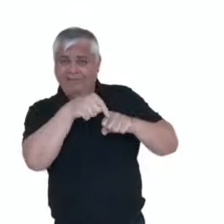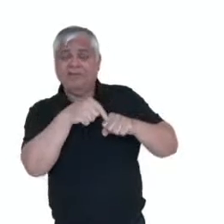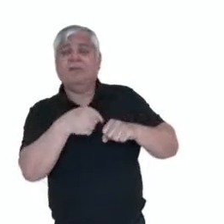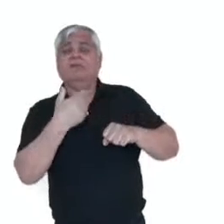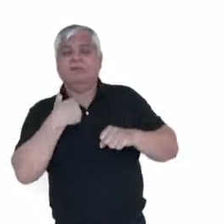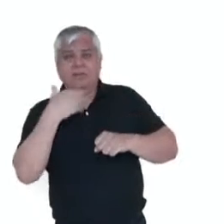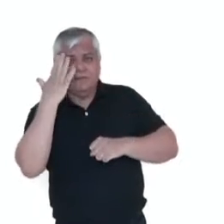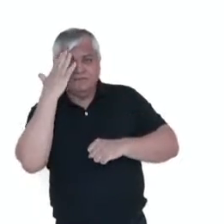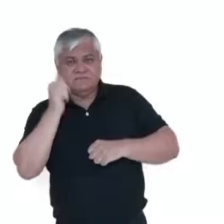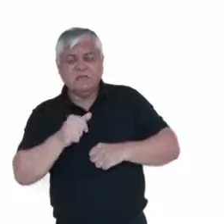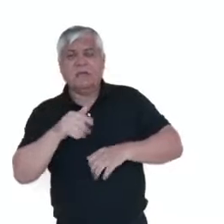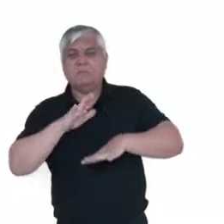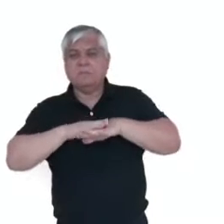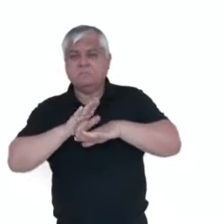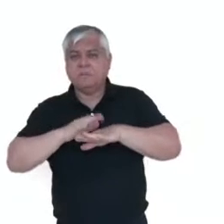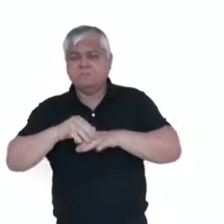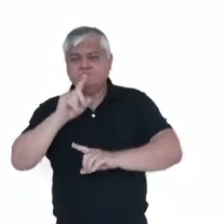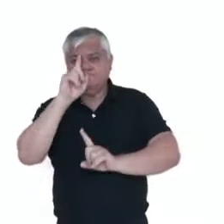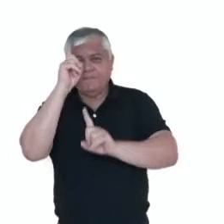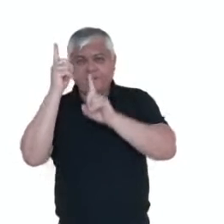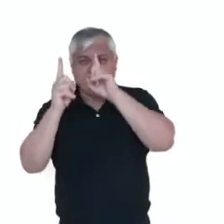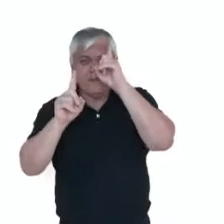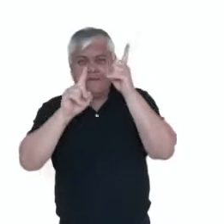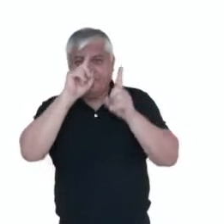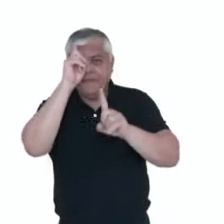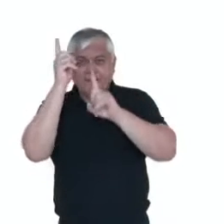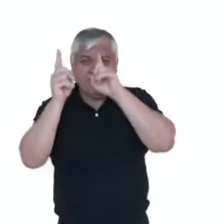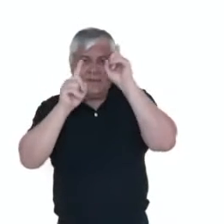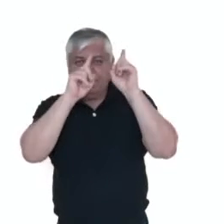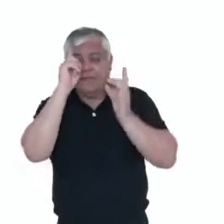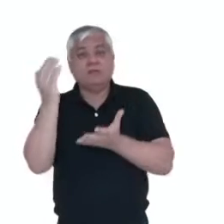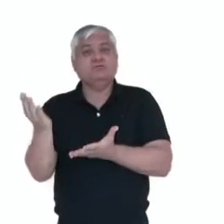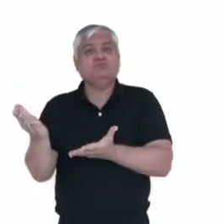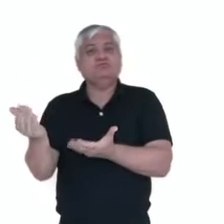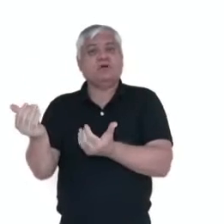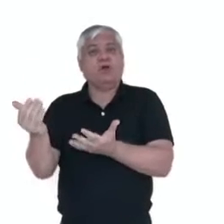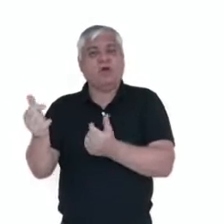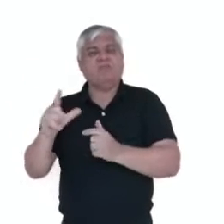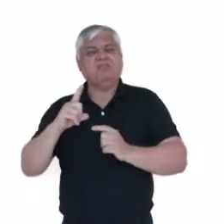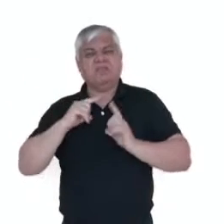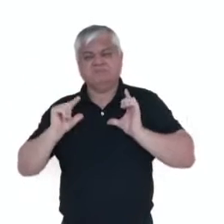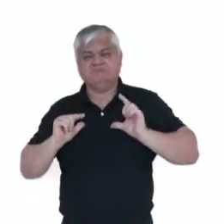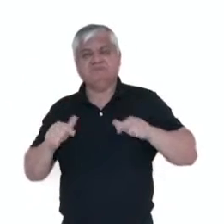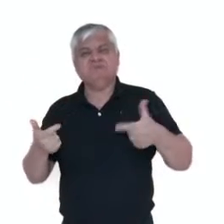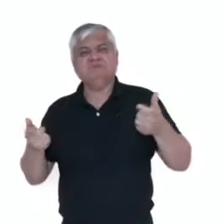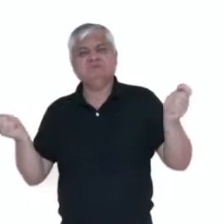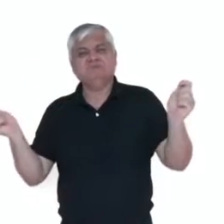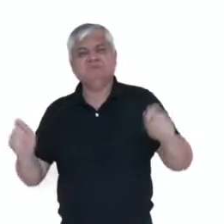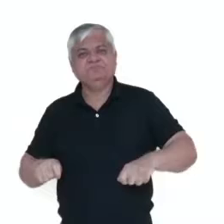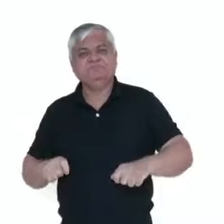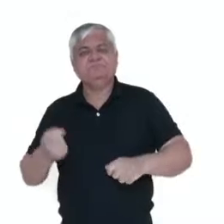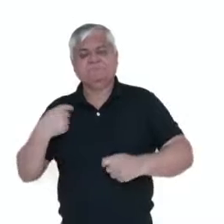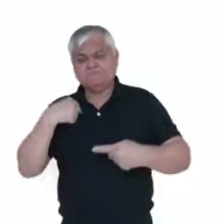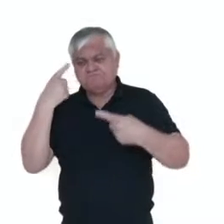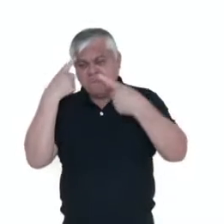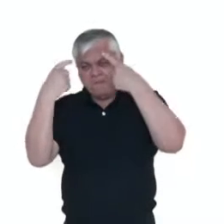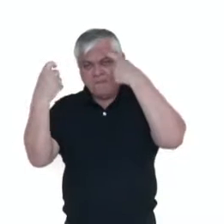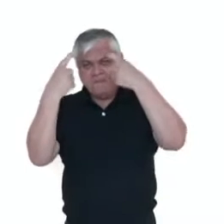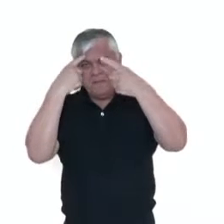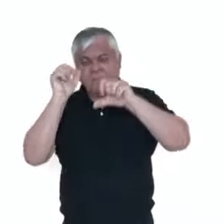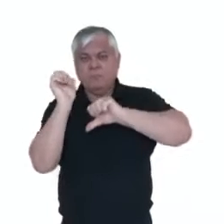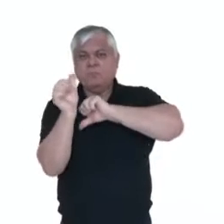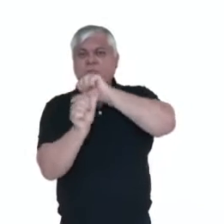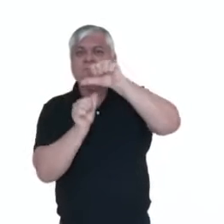potencial criativo e o impulso dinâmico que a juventude tem, a capacidade de reimaginar nosso